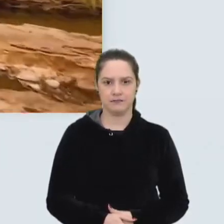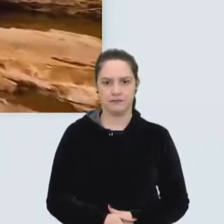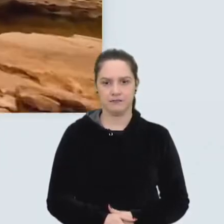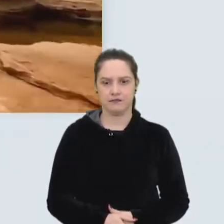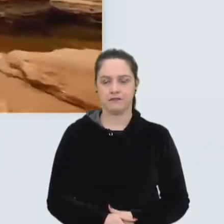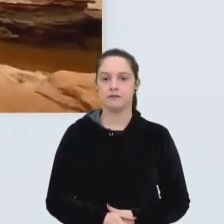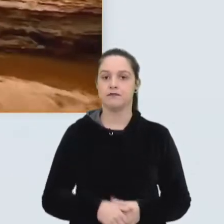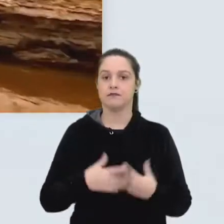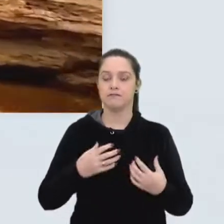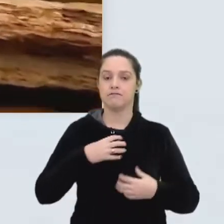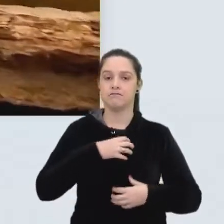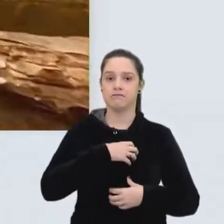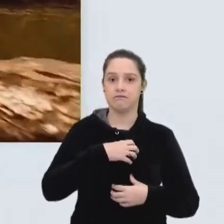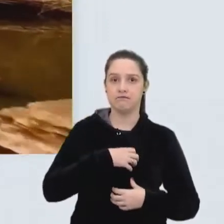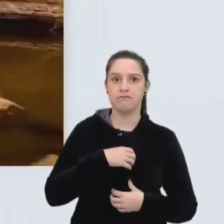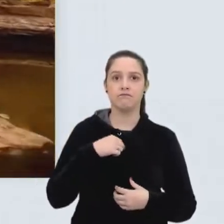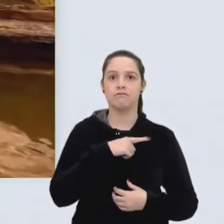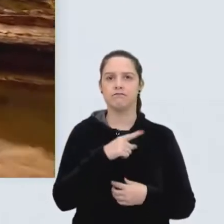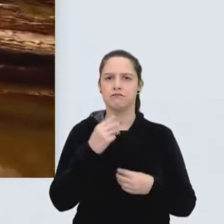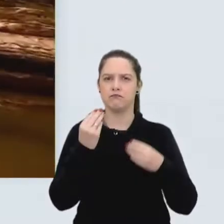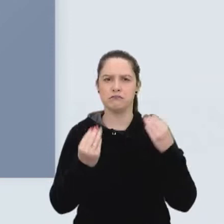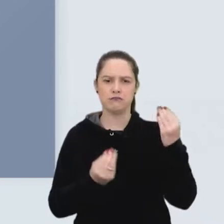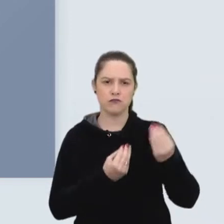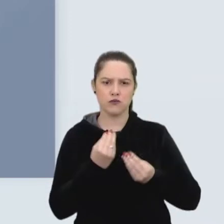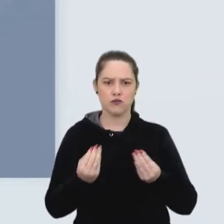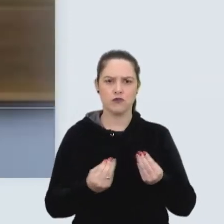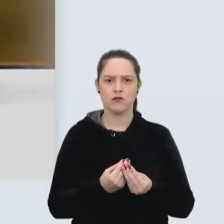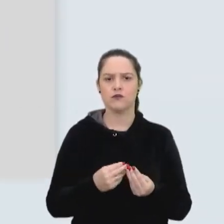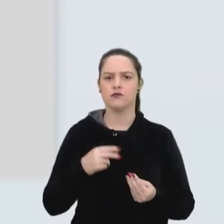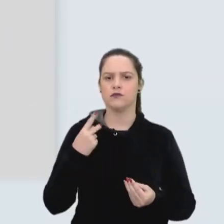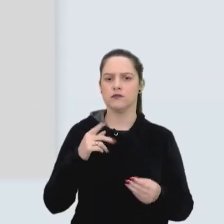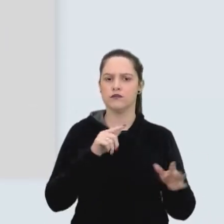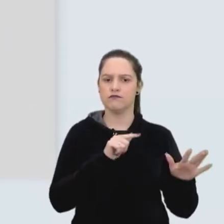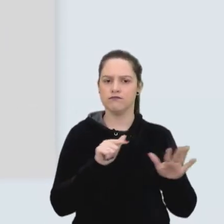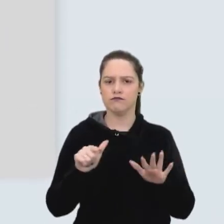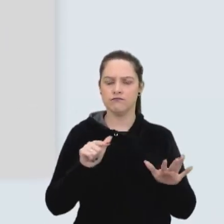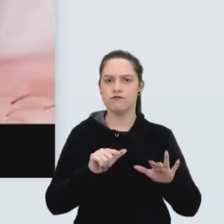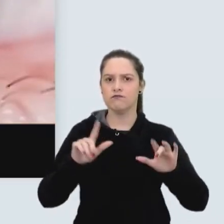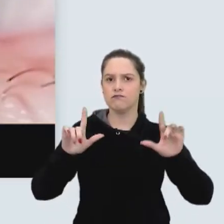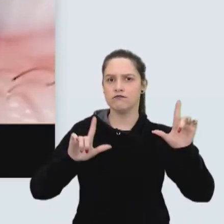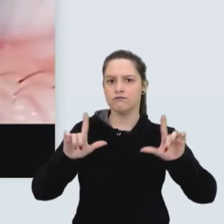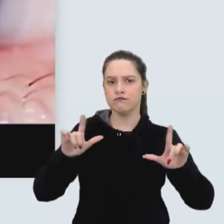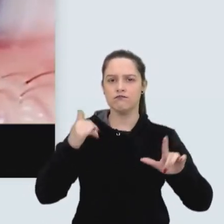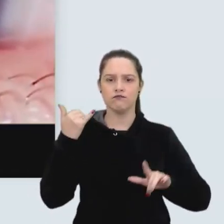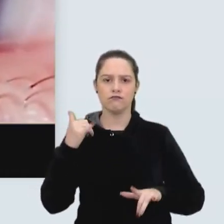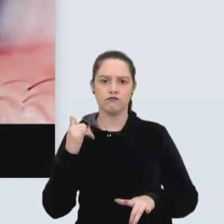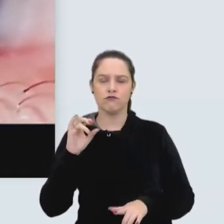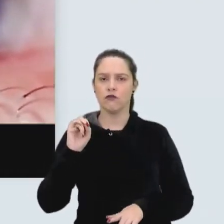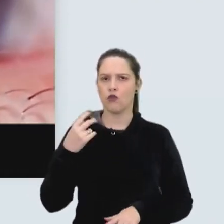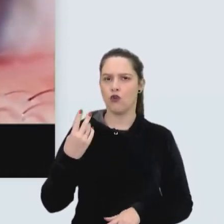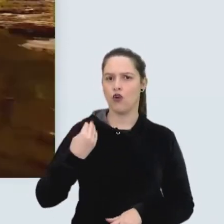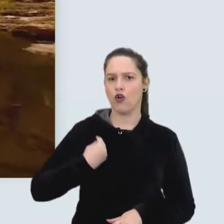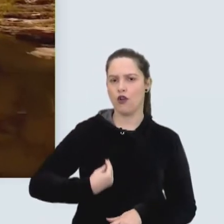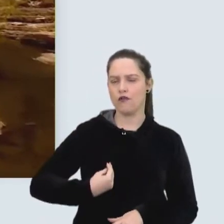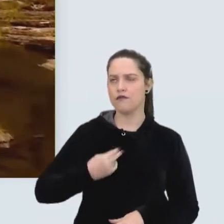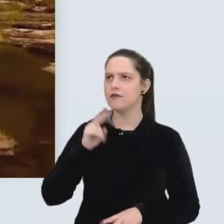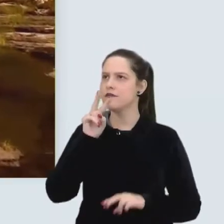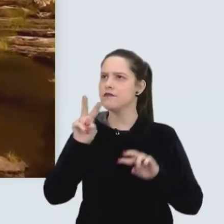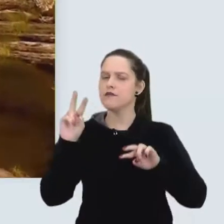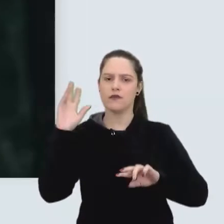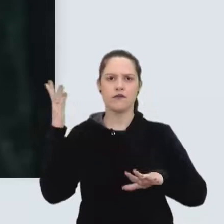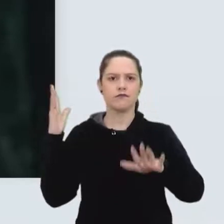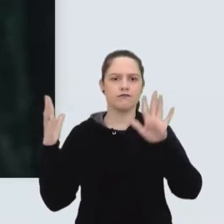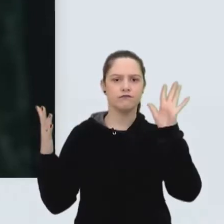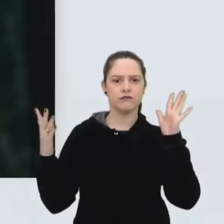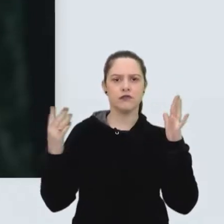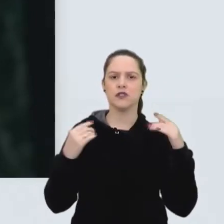O sentimento invade o corpo aos poucos. No celular, na televisão ou ao vivo, contemplar a natureza é uma experiência